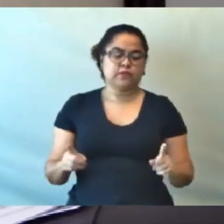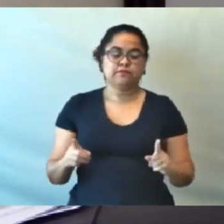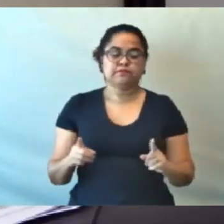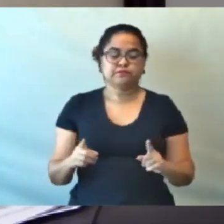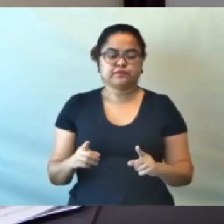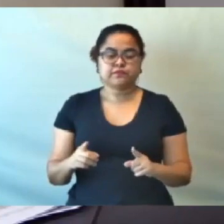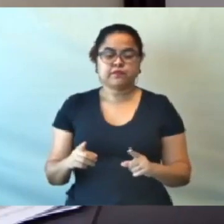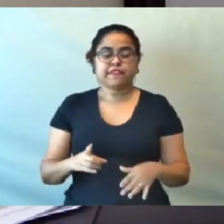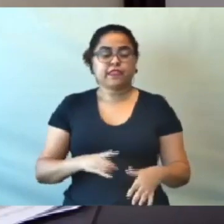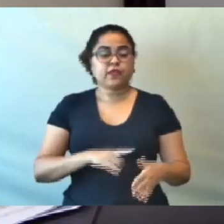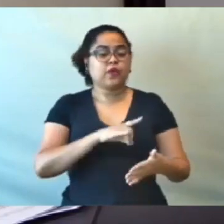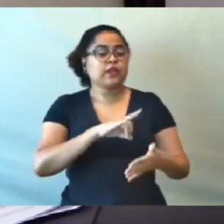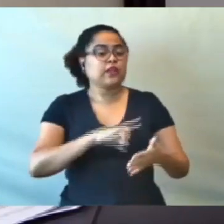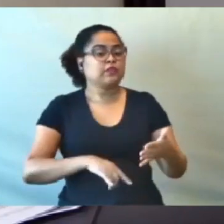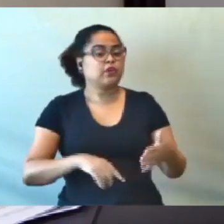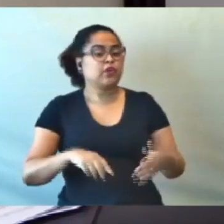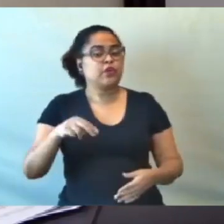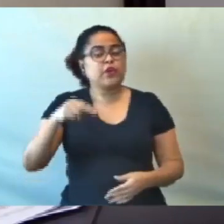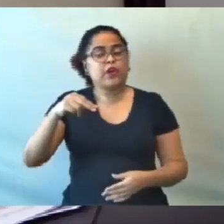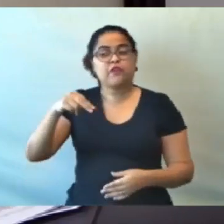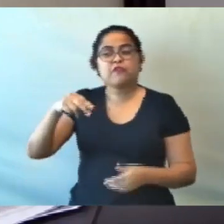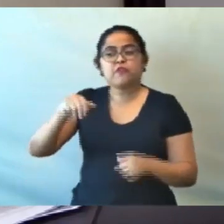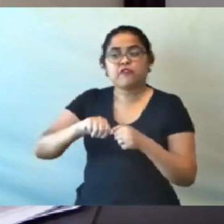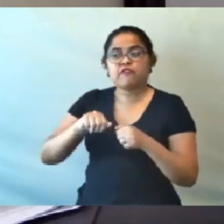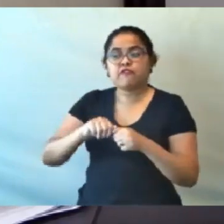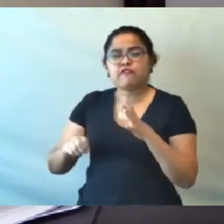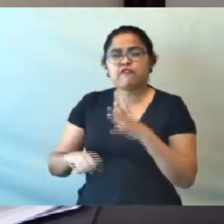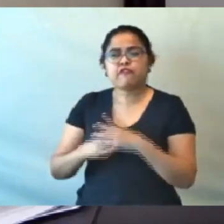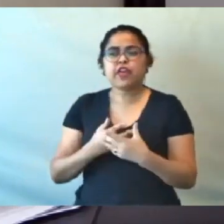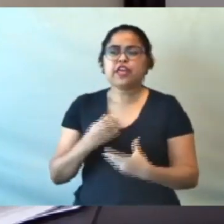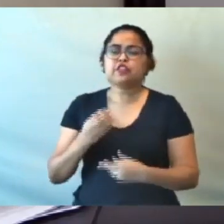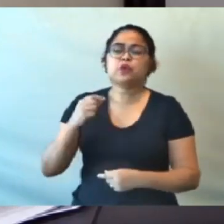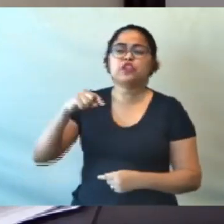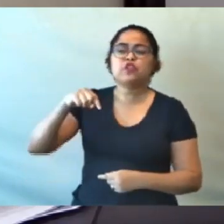de 2022, e o tratamento, de fato, rodou